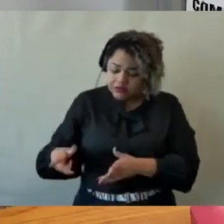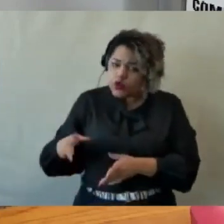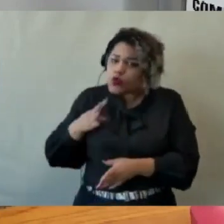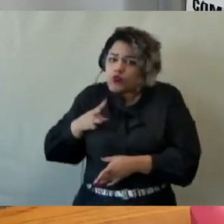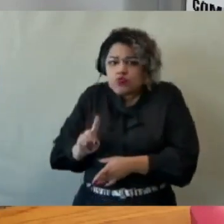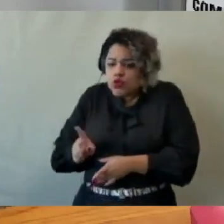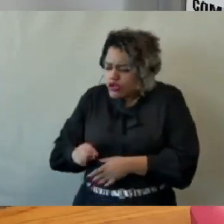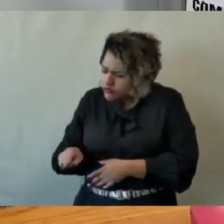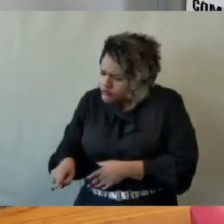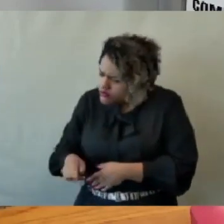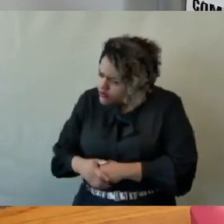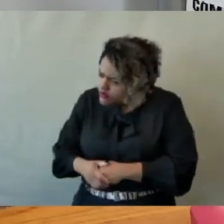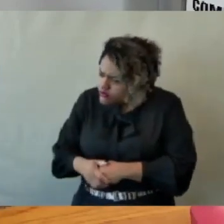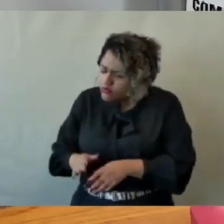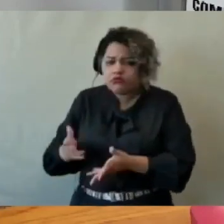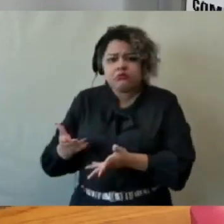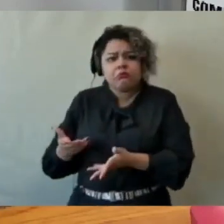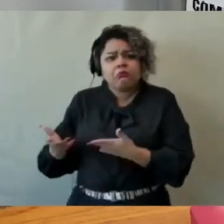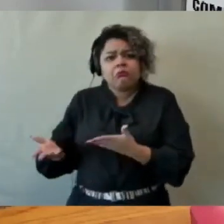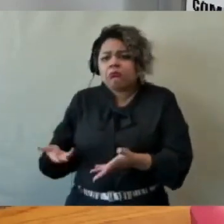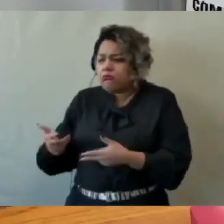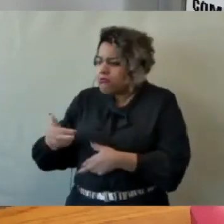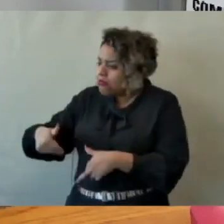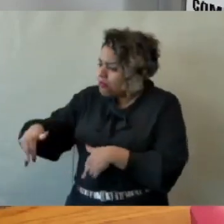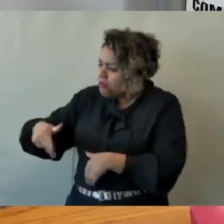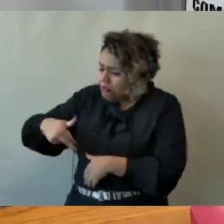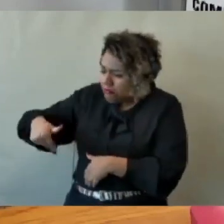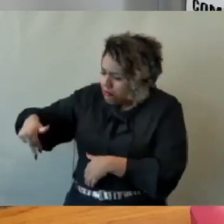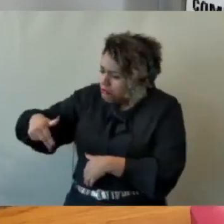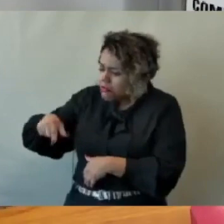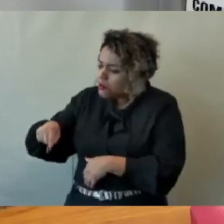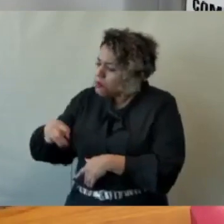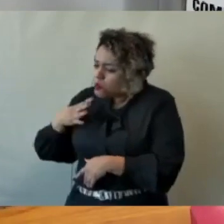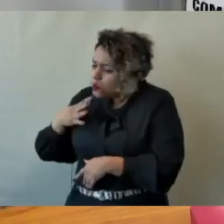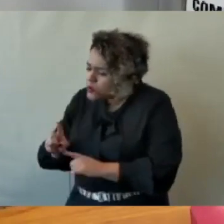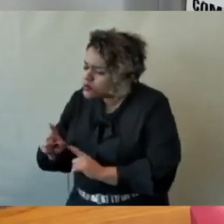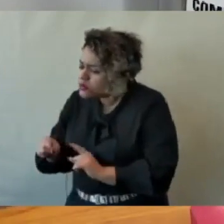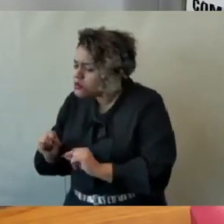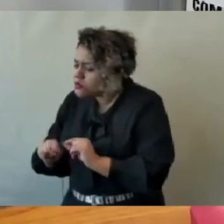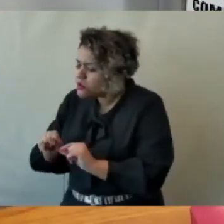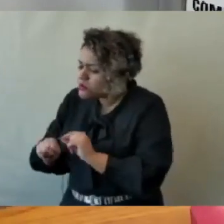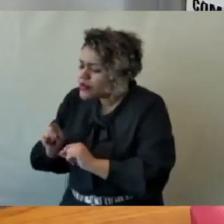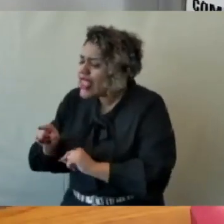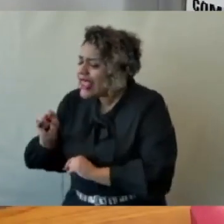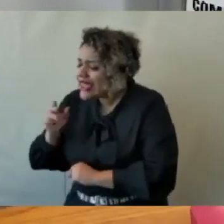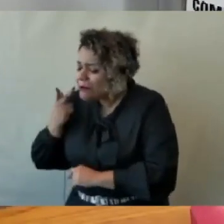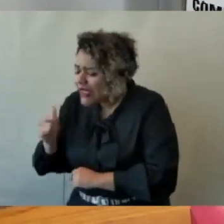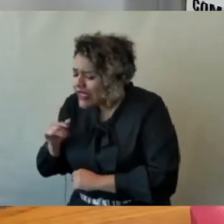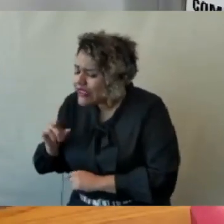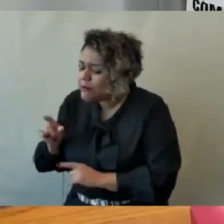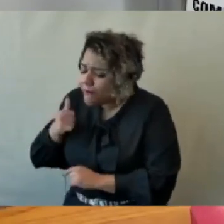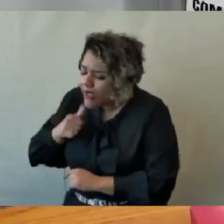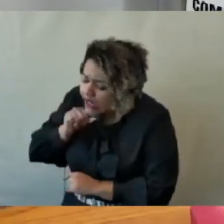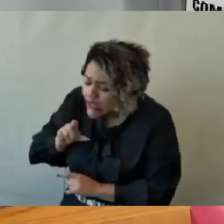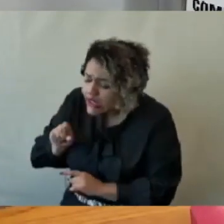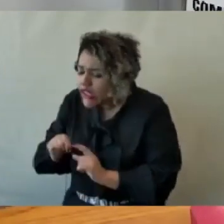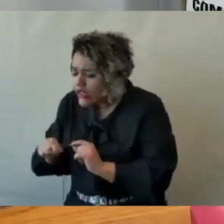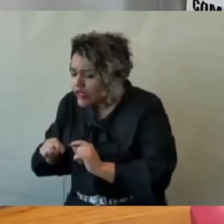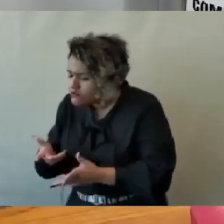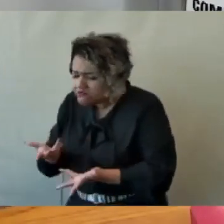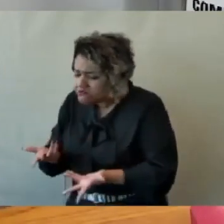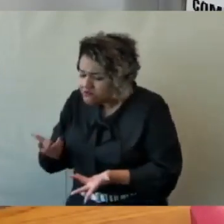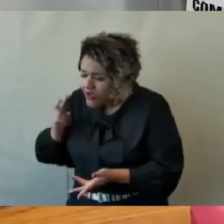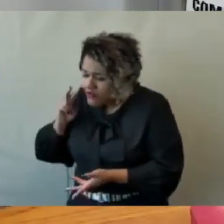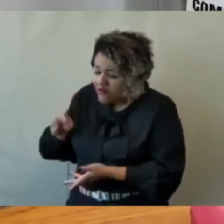loja dela e ficou lá, perbulando lá na creche dela. E aí ela, tentando descobrir de onde que era essa criança, viu que ela estava com uma pastinha,